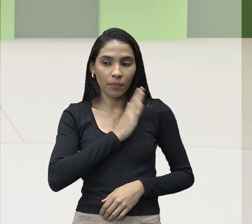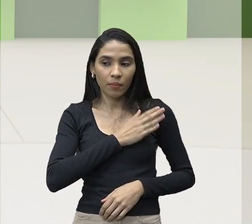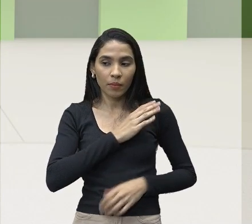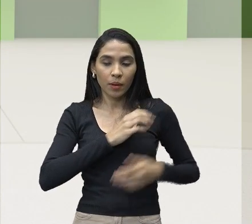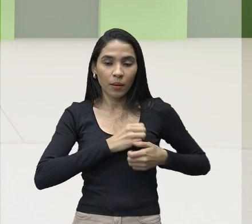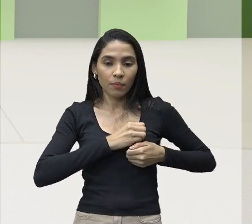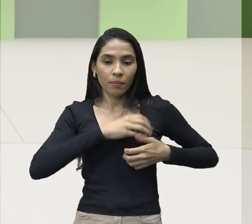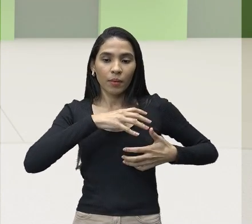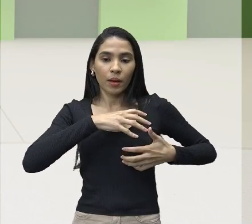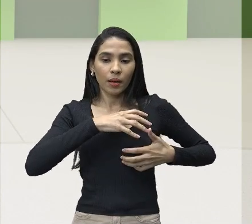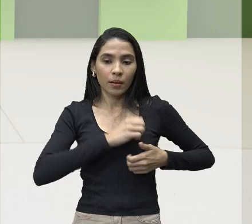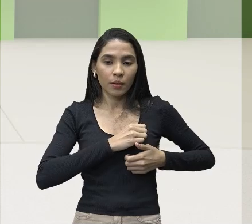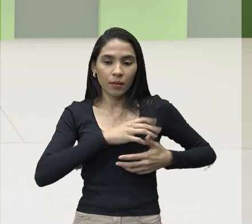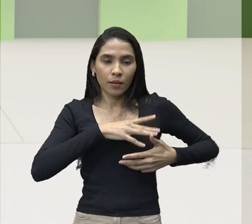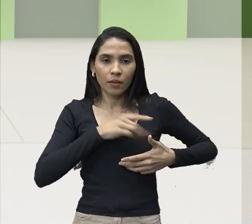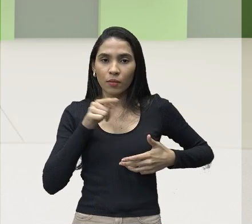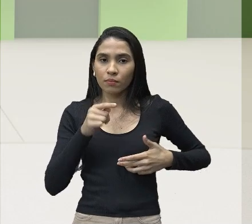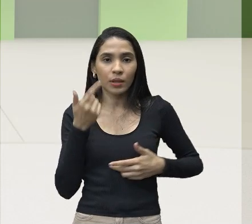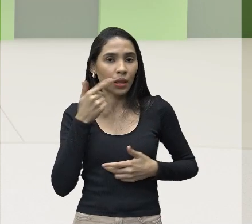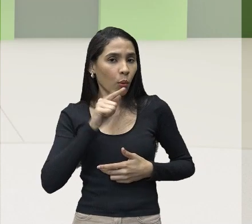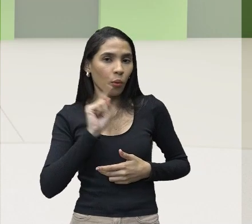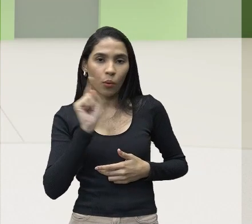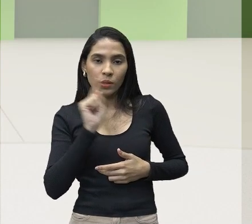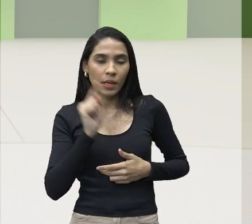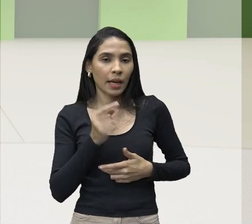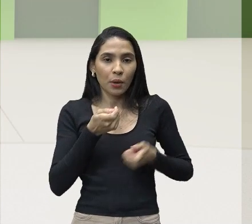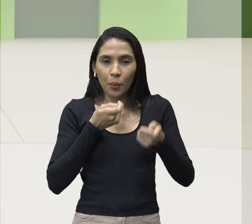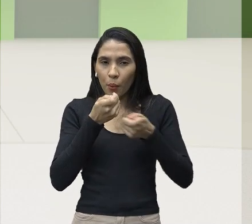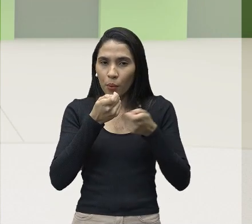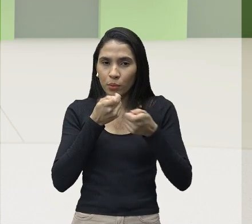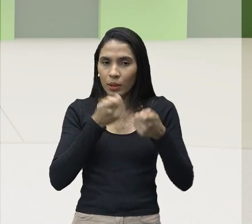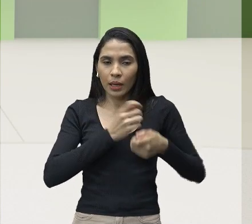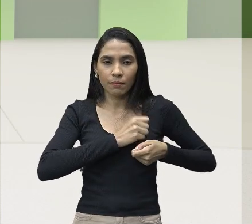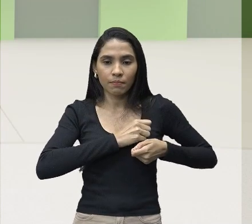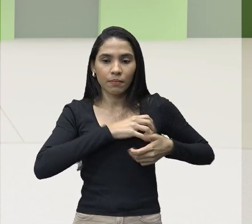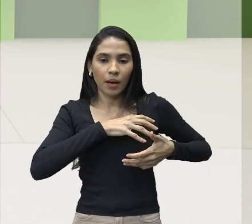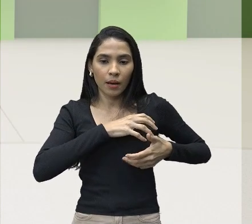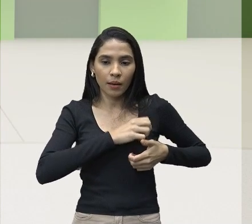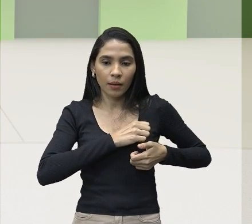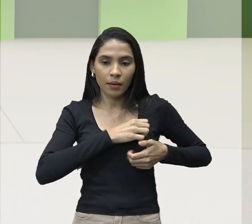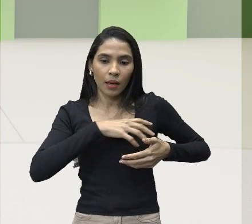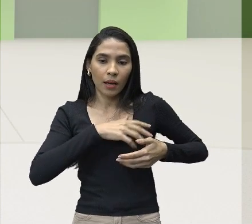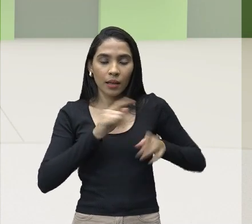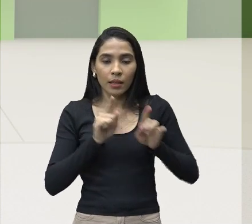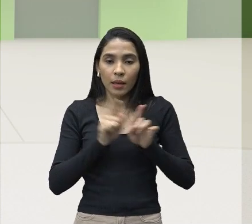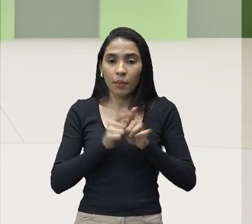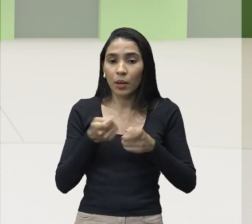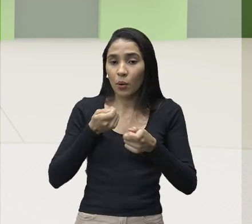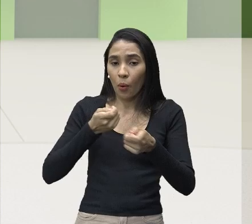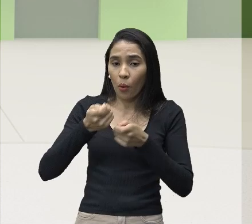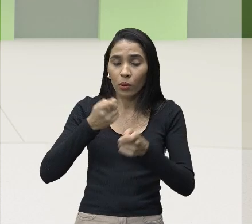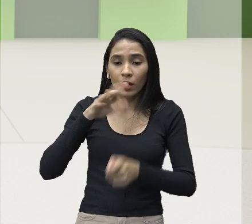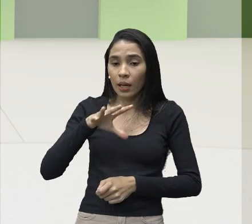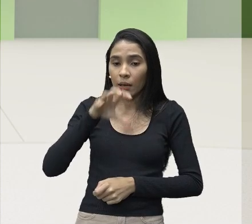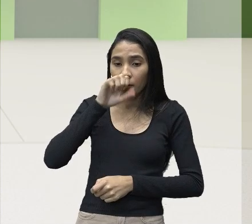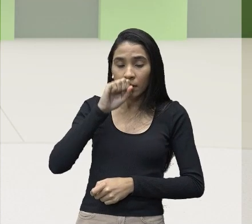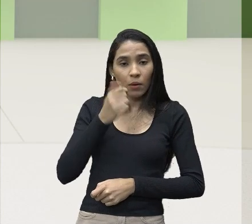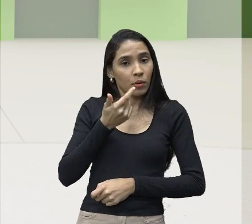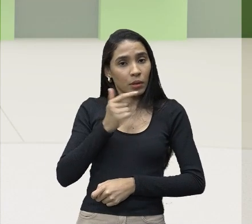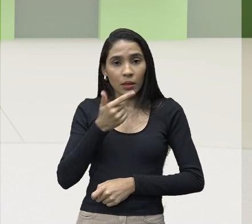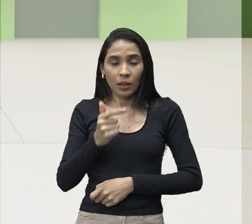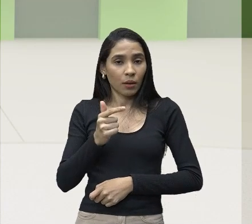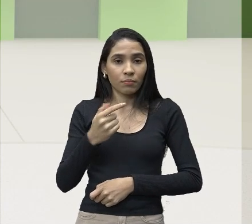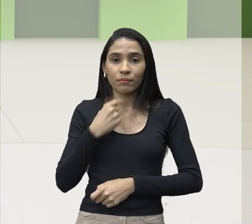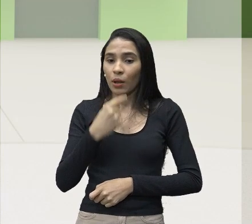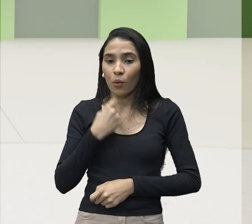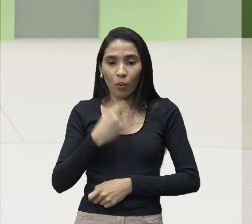gente não consegue controlar o nosso batimento cardíaco, a gente não consegue controlar a nossa respiração, é algo